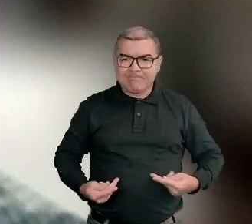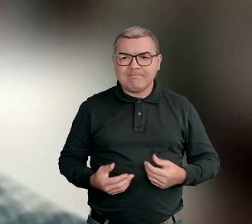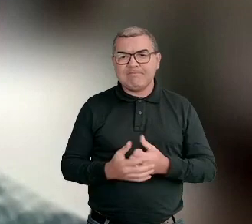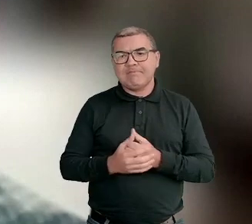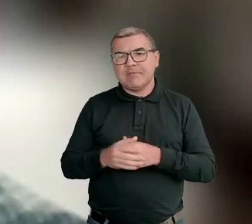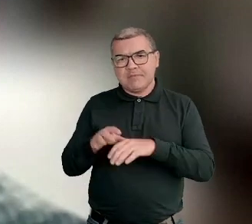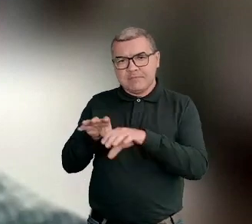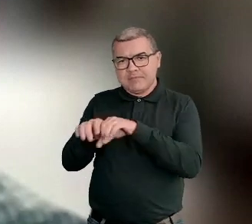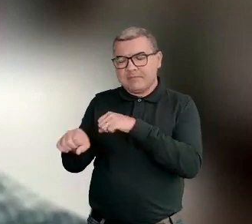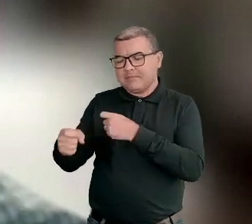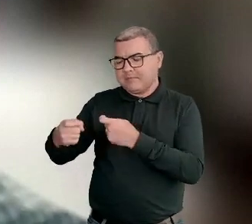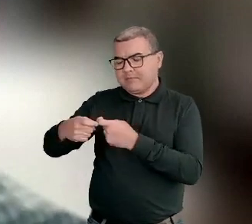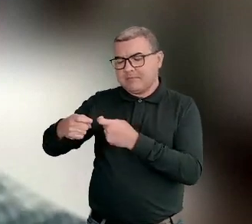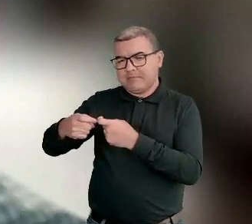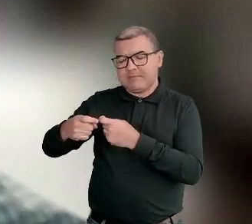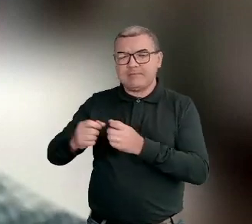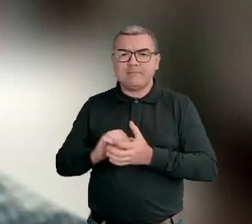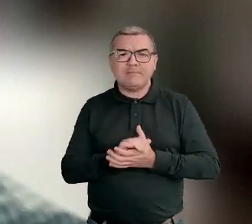formação do médico.